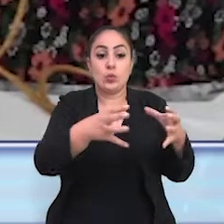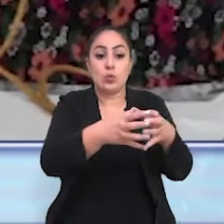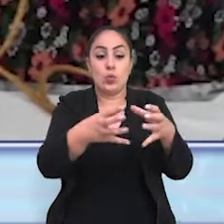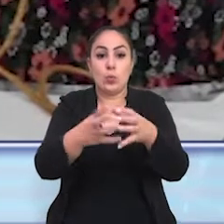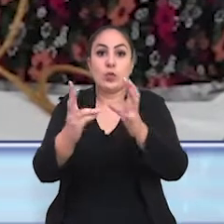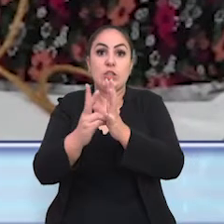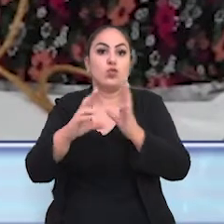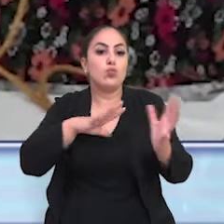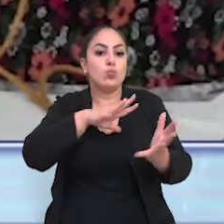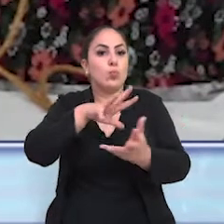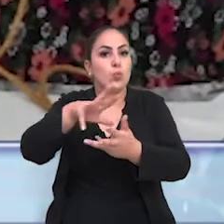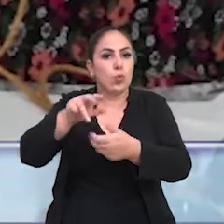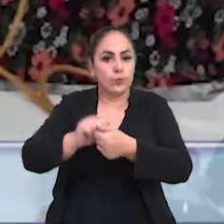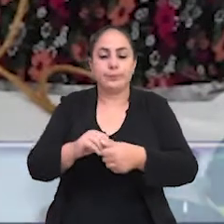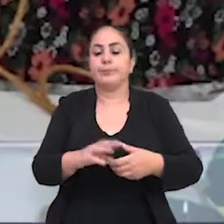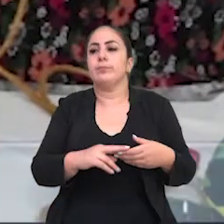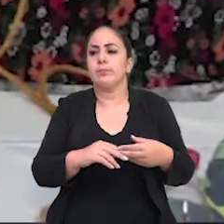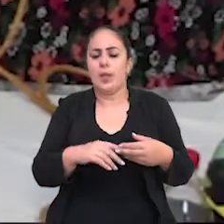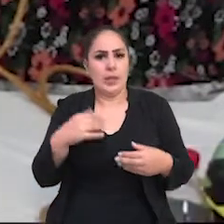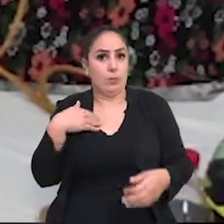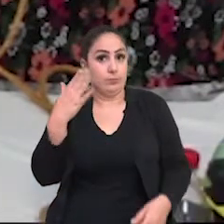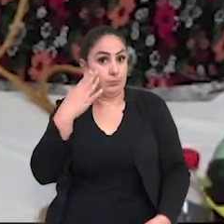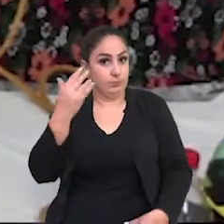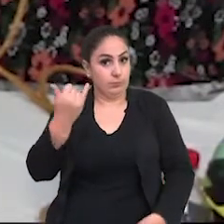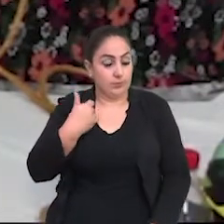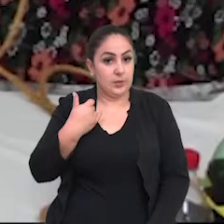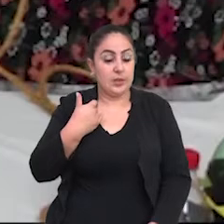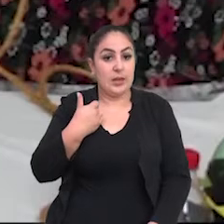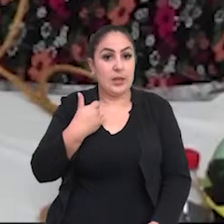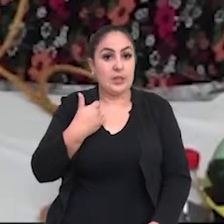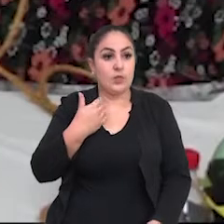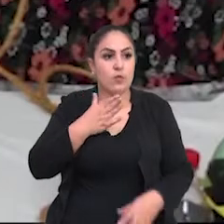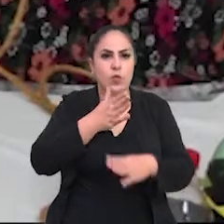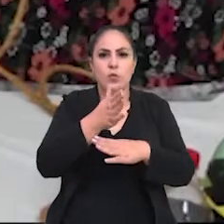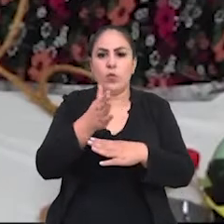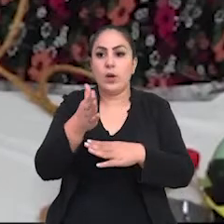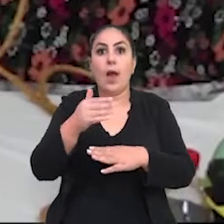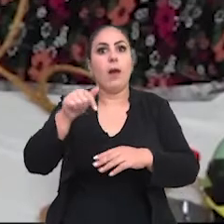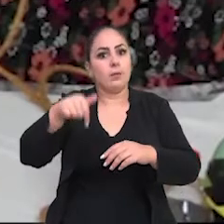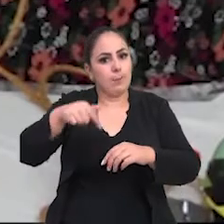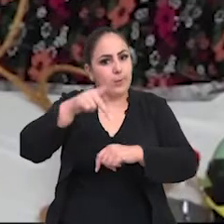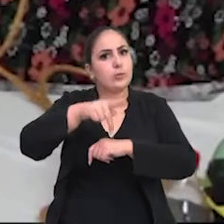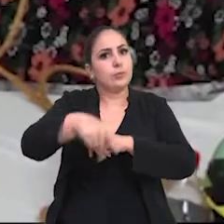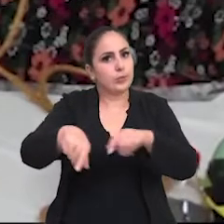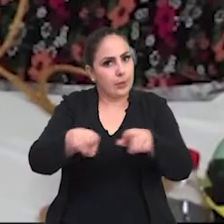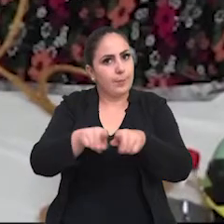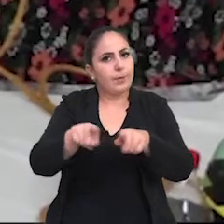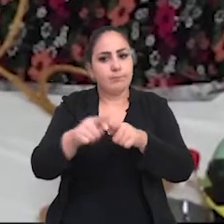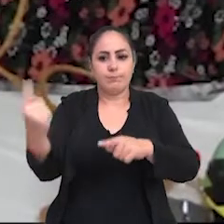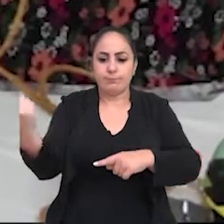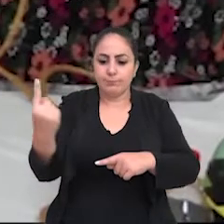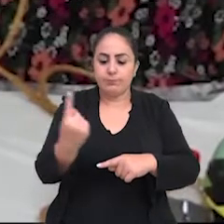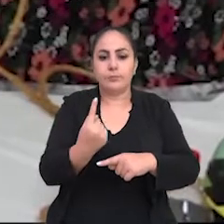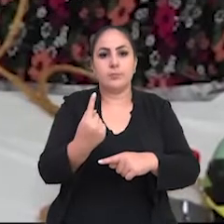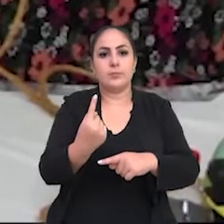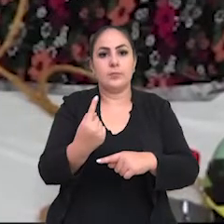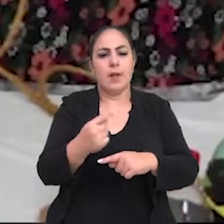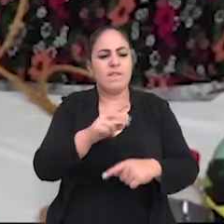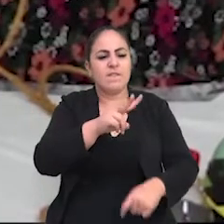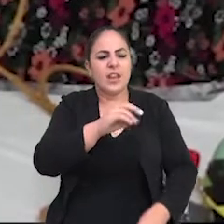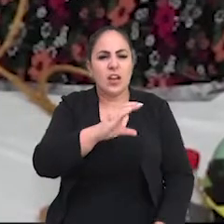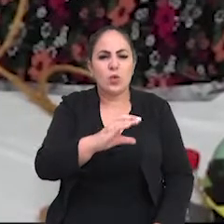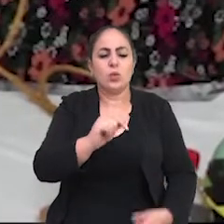as aldeias do mundo. E pelo que eu fiquei sabendo, eles passaram até aqui por Passo Fundo. E foi assim que eles passaram